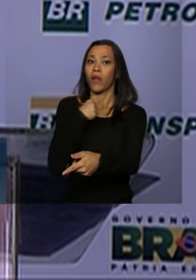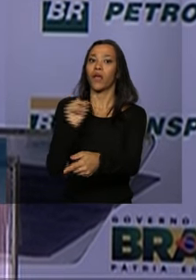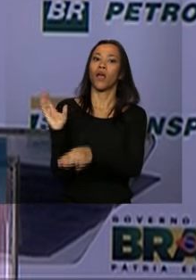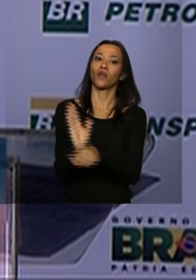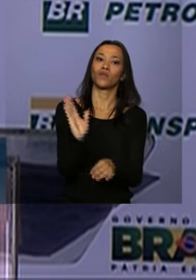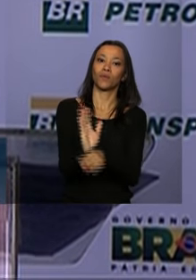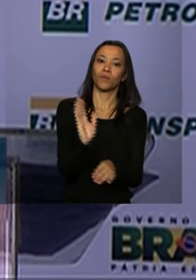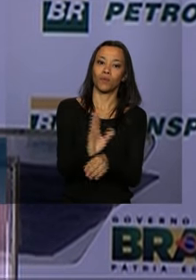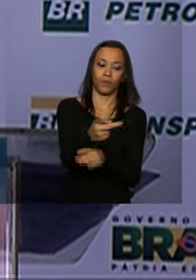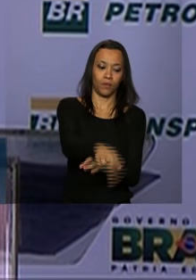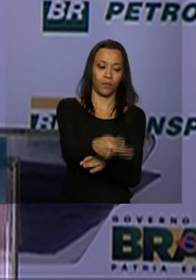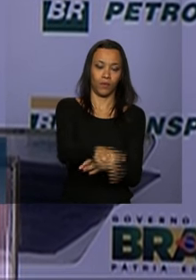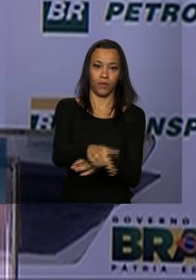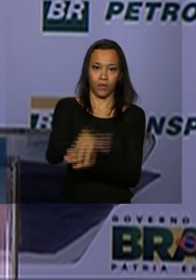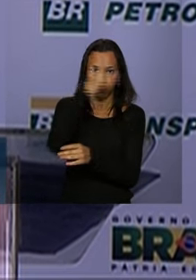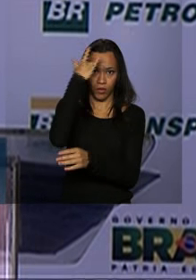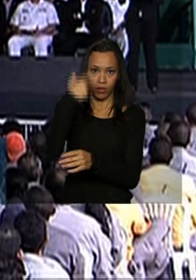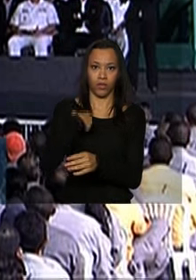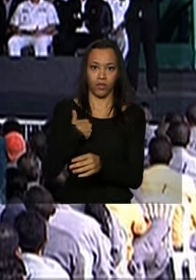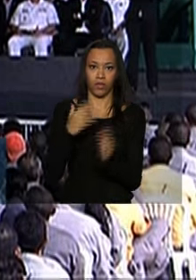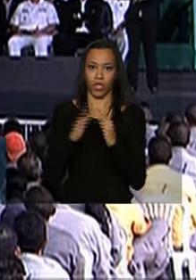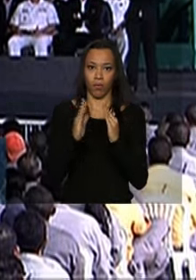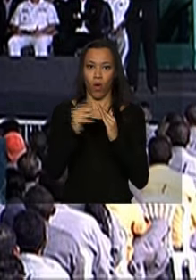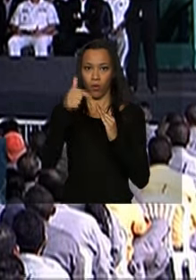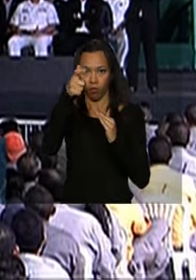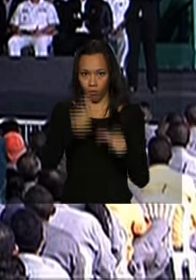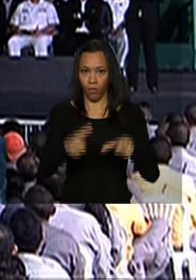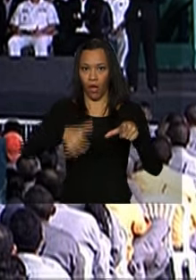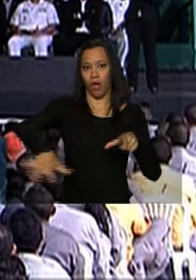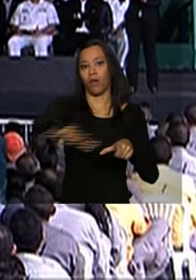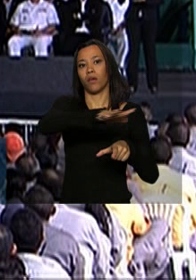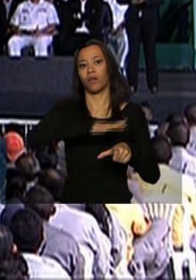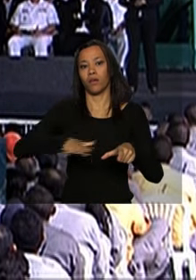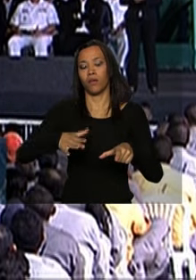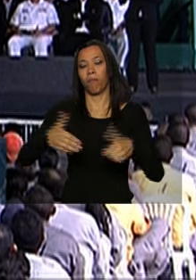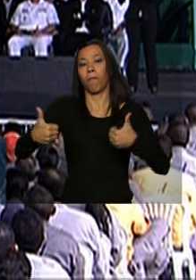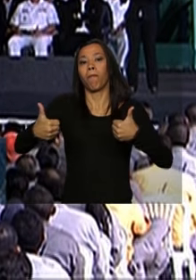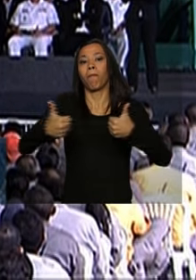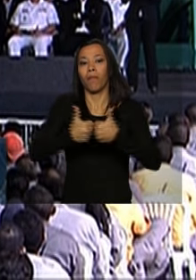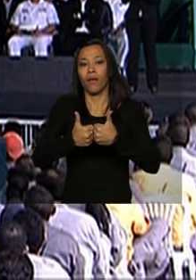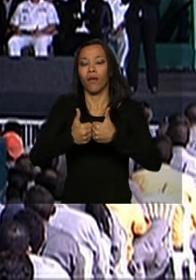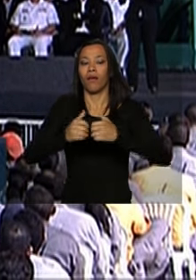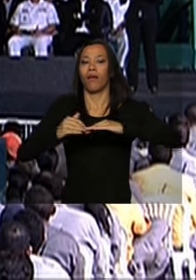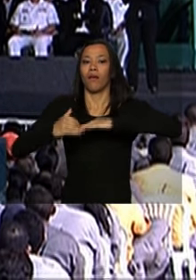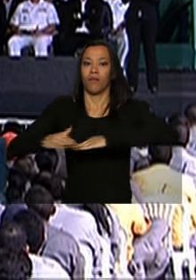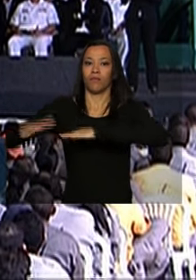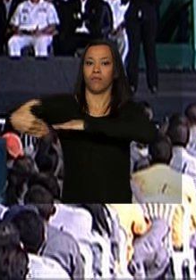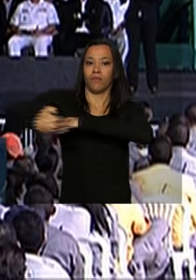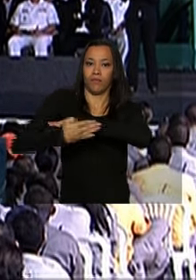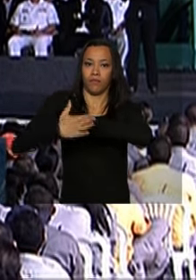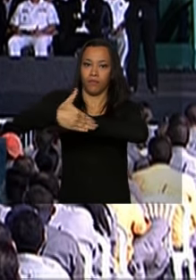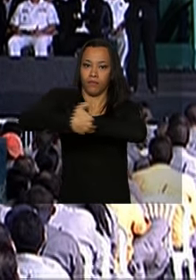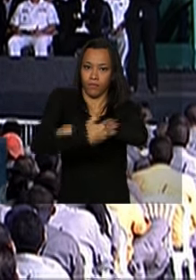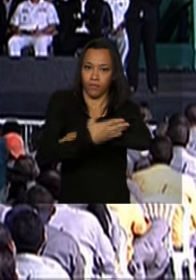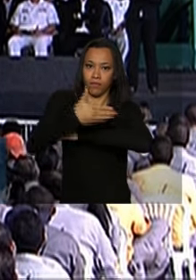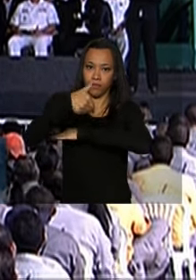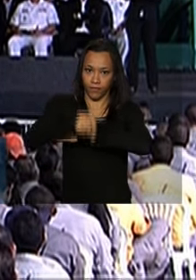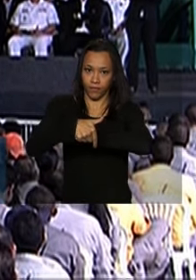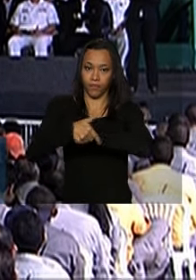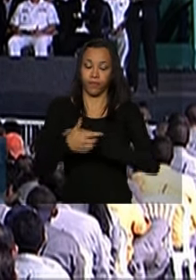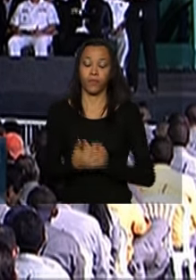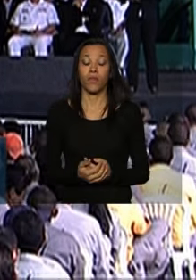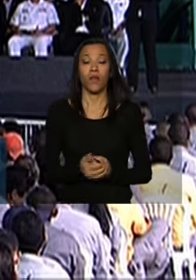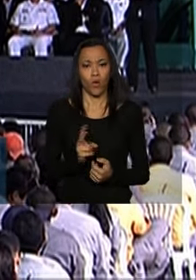trabalhador aqui do Atlântico Sul. Para terem uma ideia da importância dessa contribuição social de nosso segmento ao